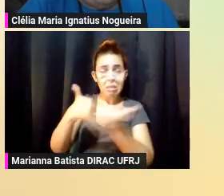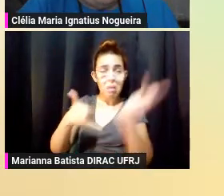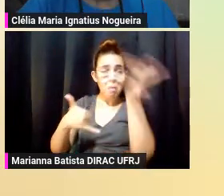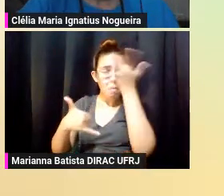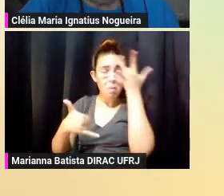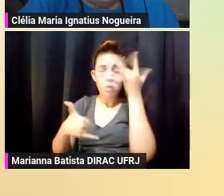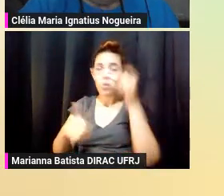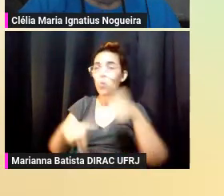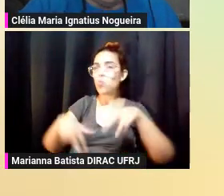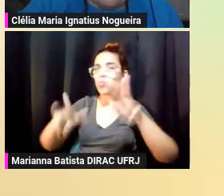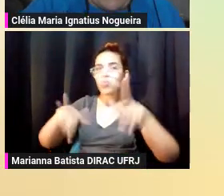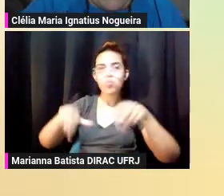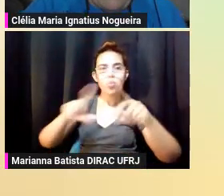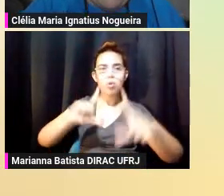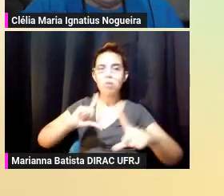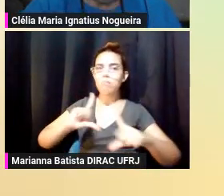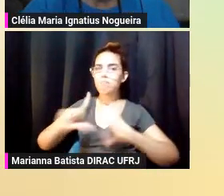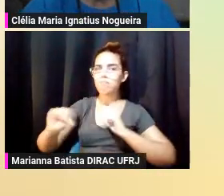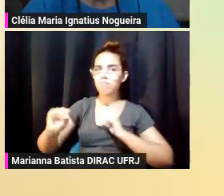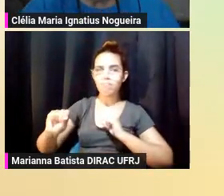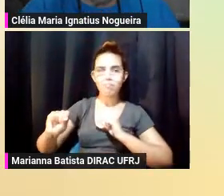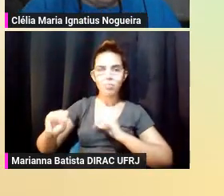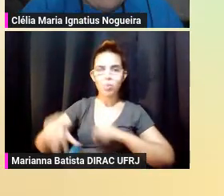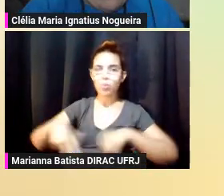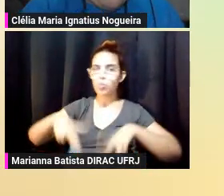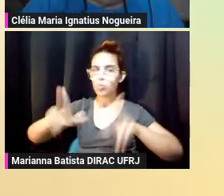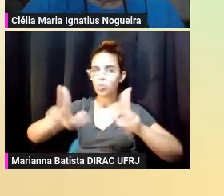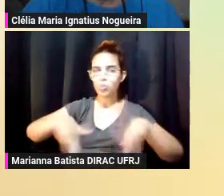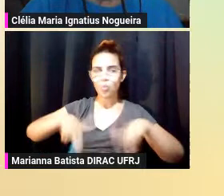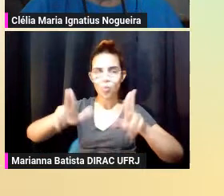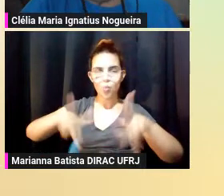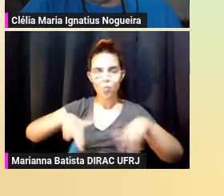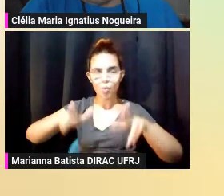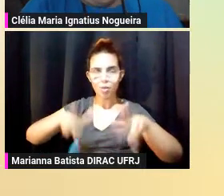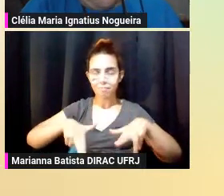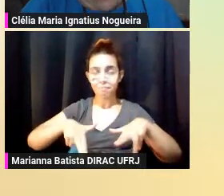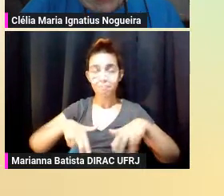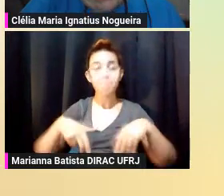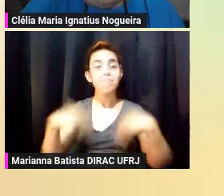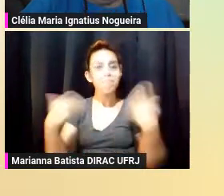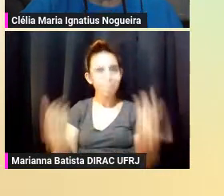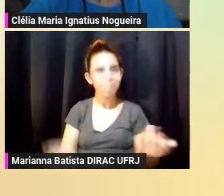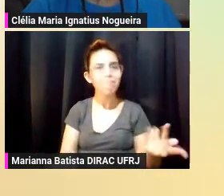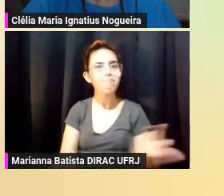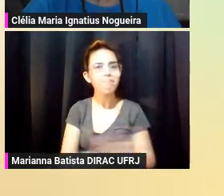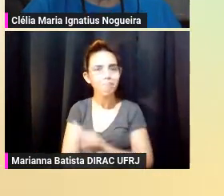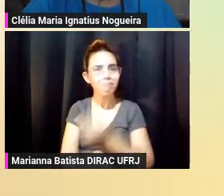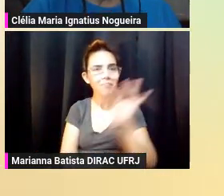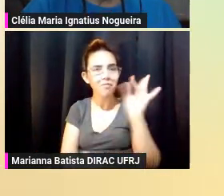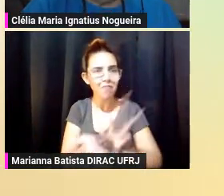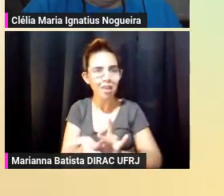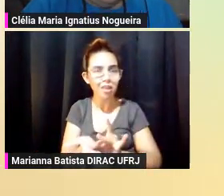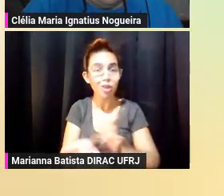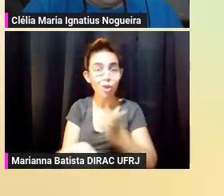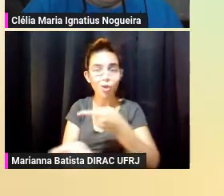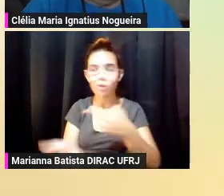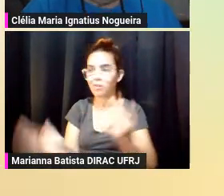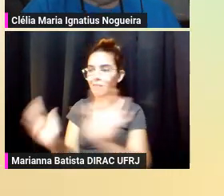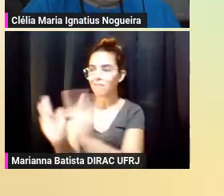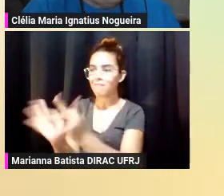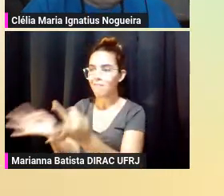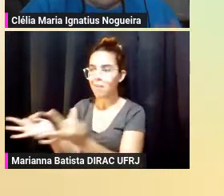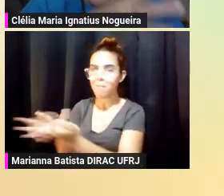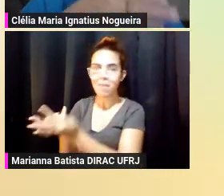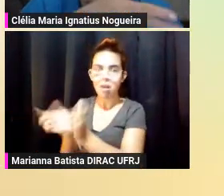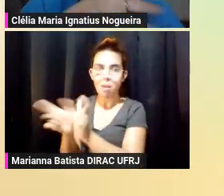embora. Pois é, foi o que aconteceu comigo. Fui lá, aí a nossa família começou a crescer, tive o primeiro